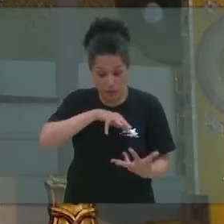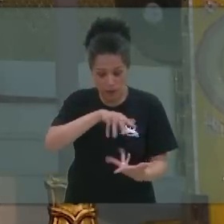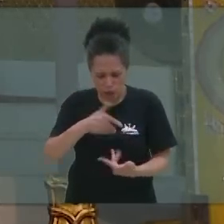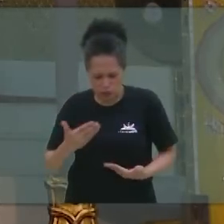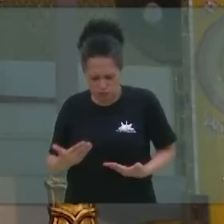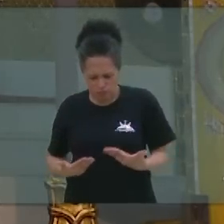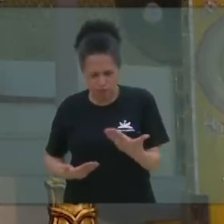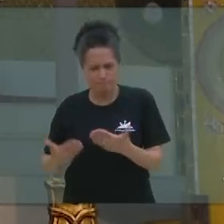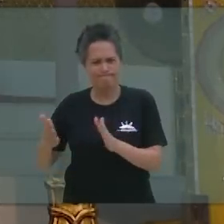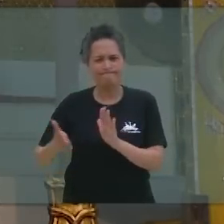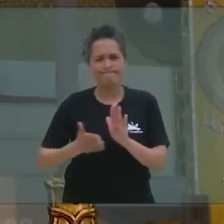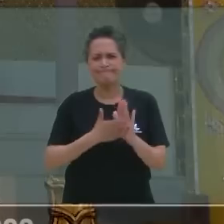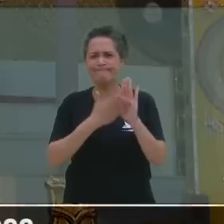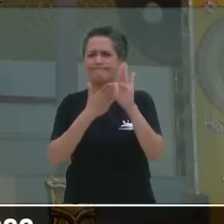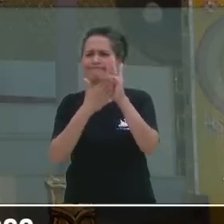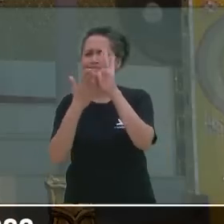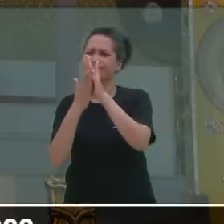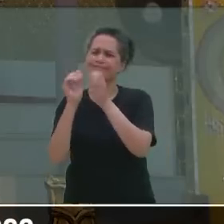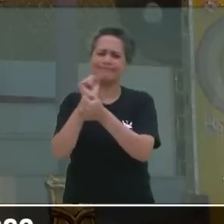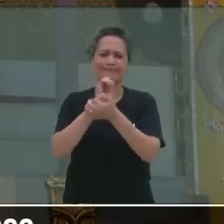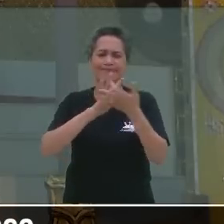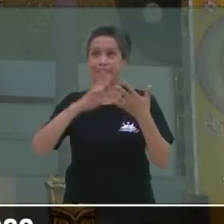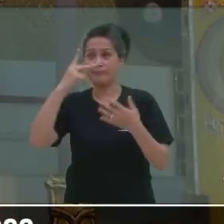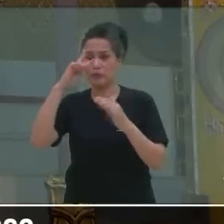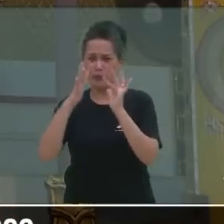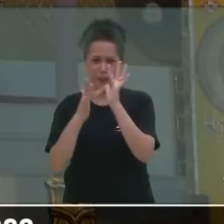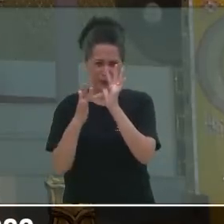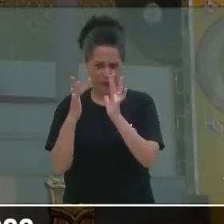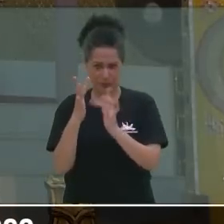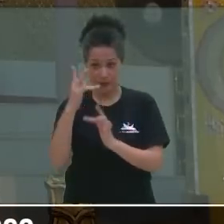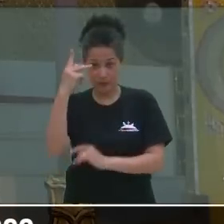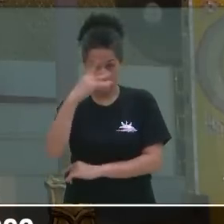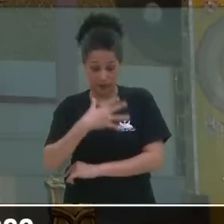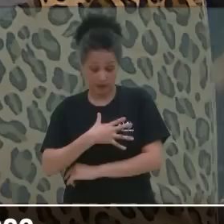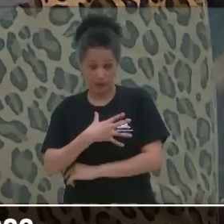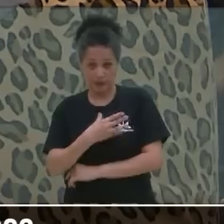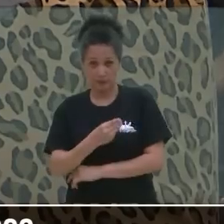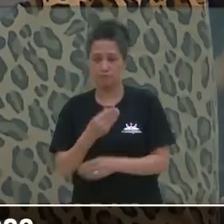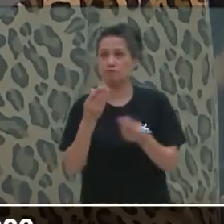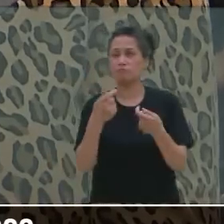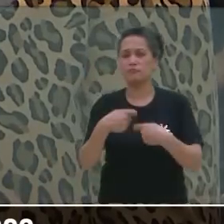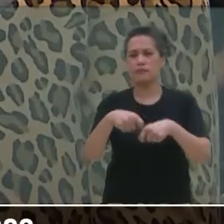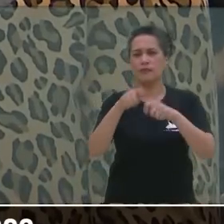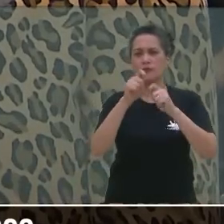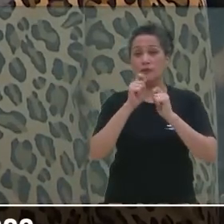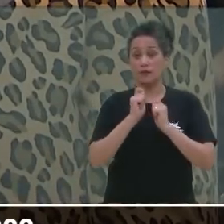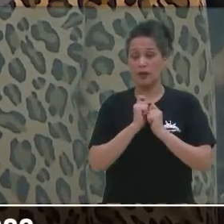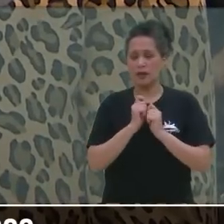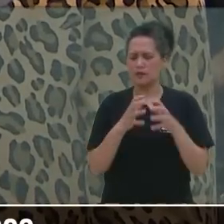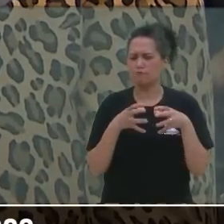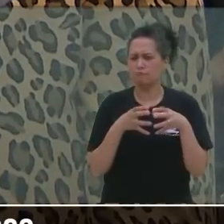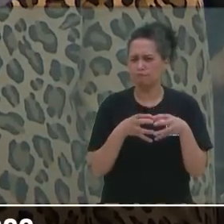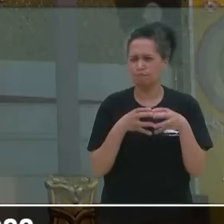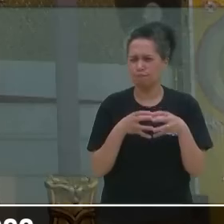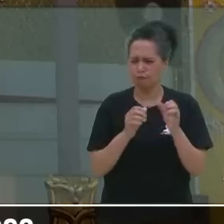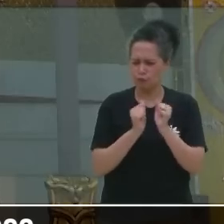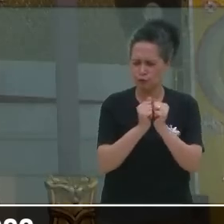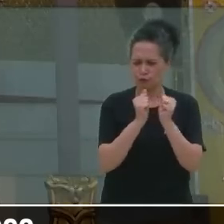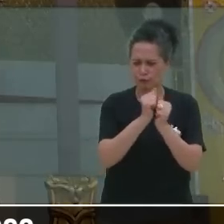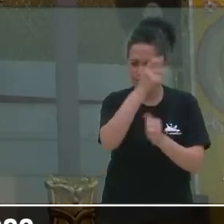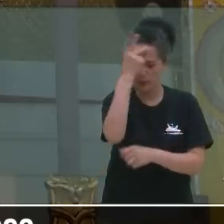a fim de vos louvarmos e glorificarmos por Jesus Cristo, vosso Filho. Concedei-nos o convívio dos